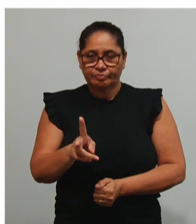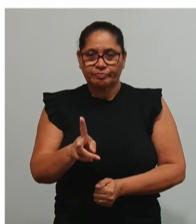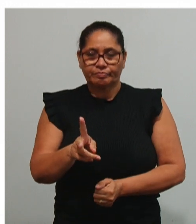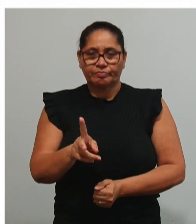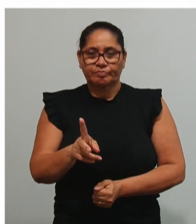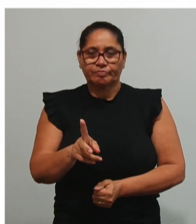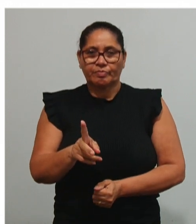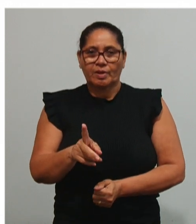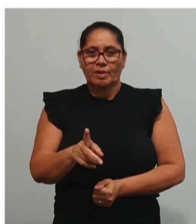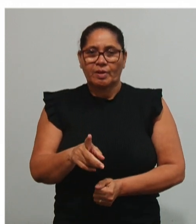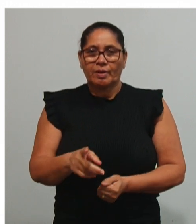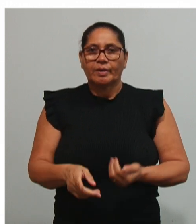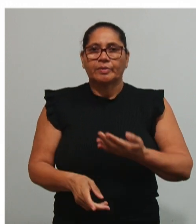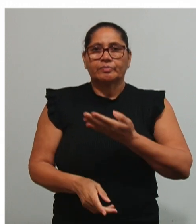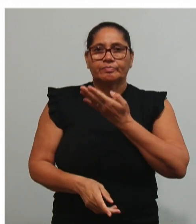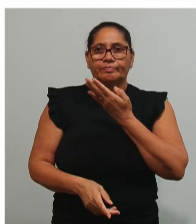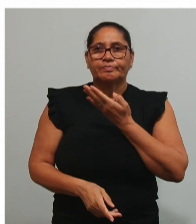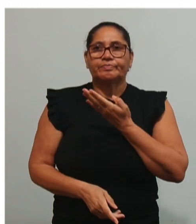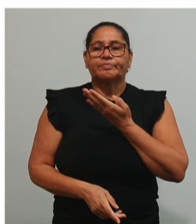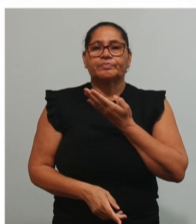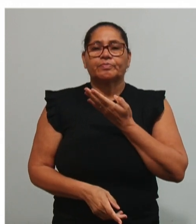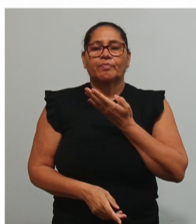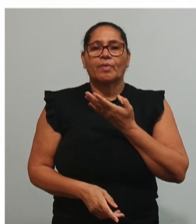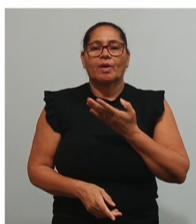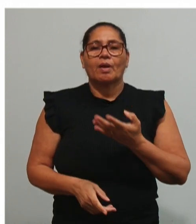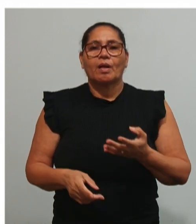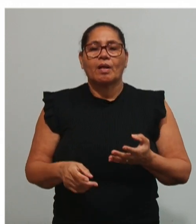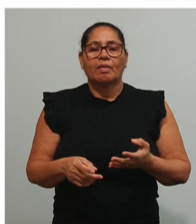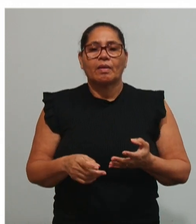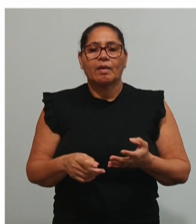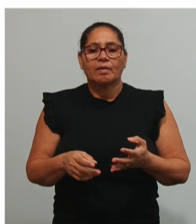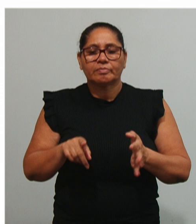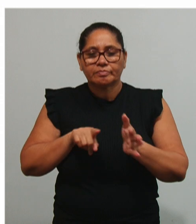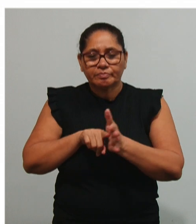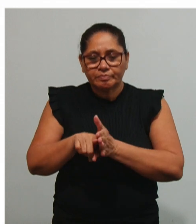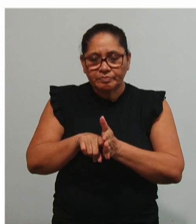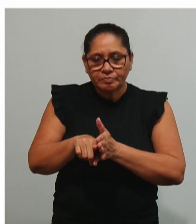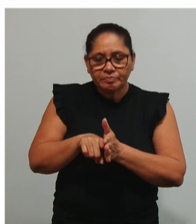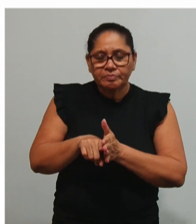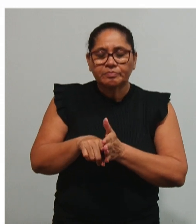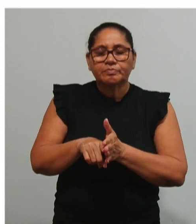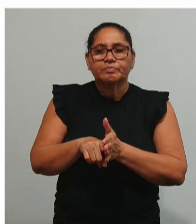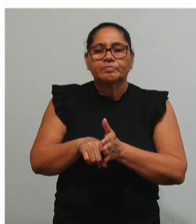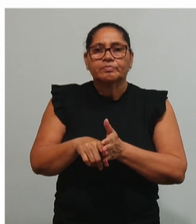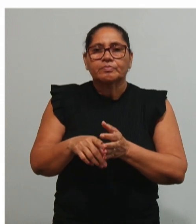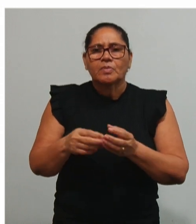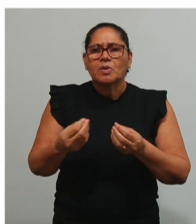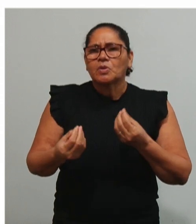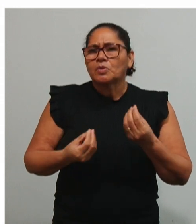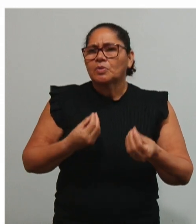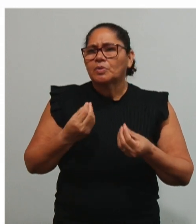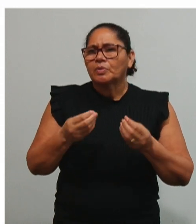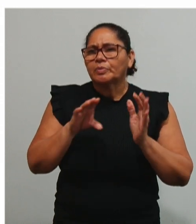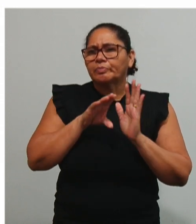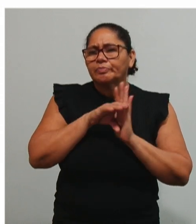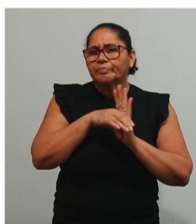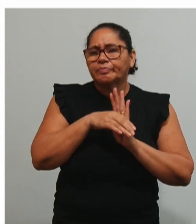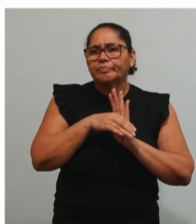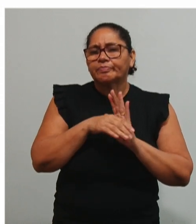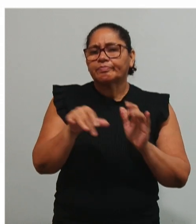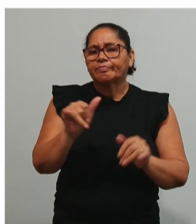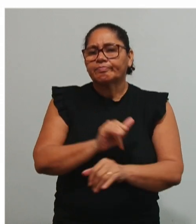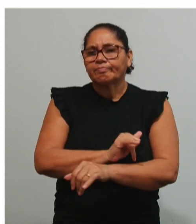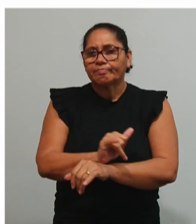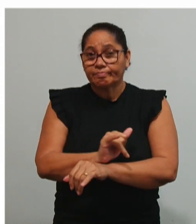então aqui uma figura para que a gente possa fazer uma análise em relação a esse conceito de